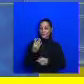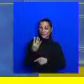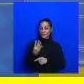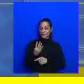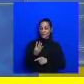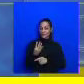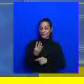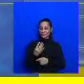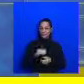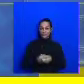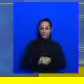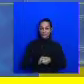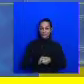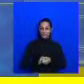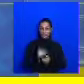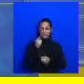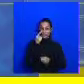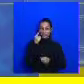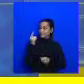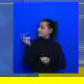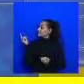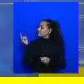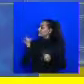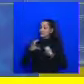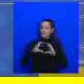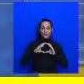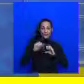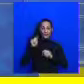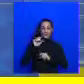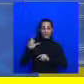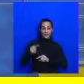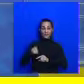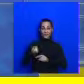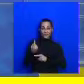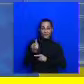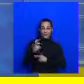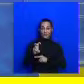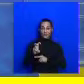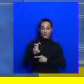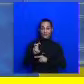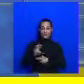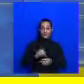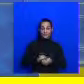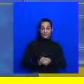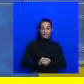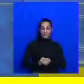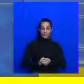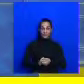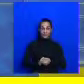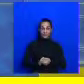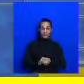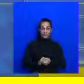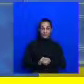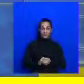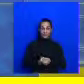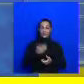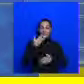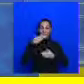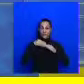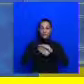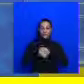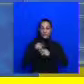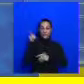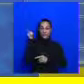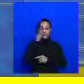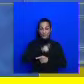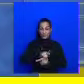4. Mais um número na tela. Bola azul número 15. Azul 15. Na Timemania